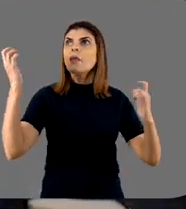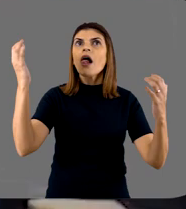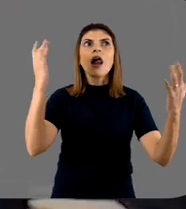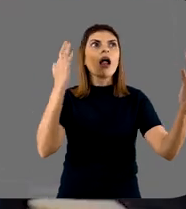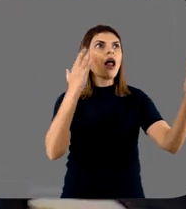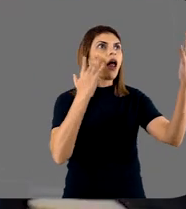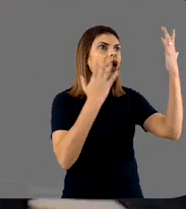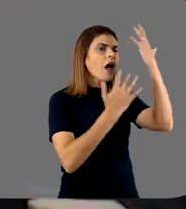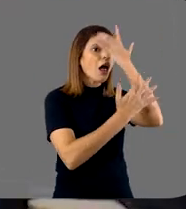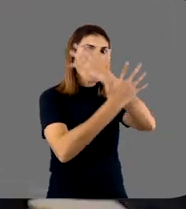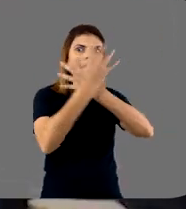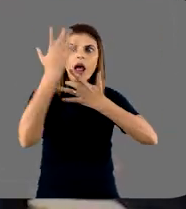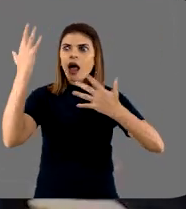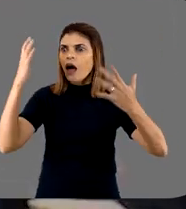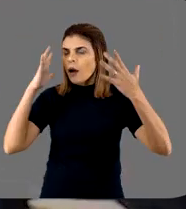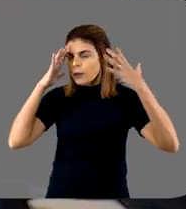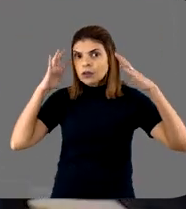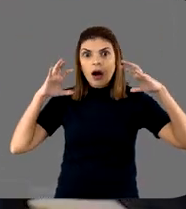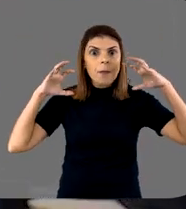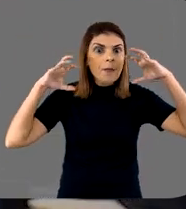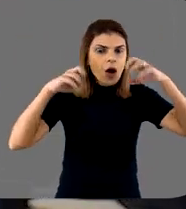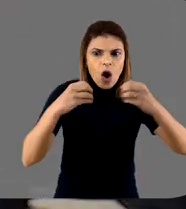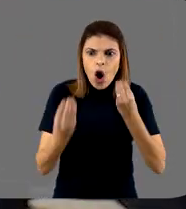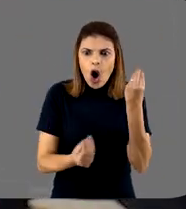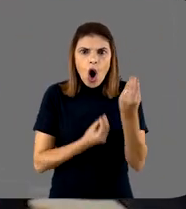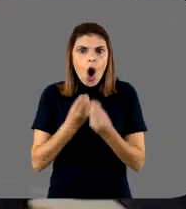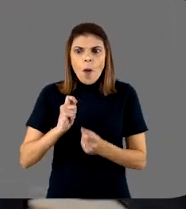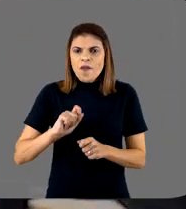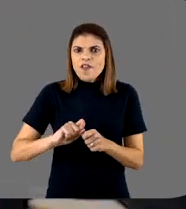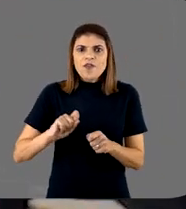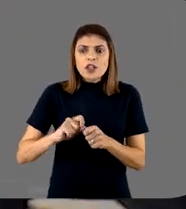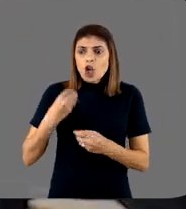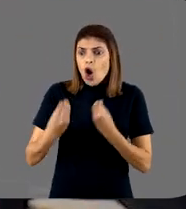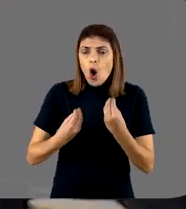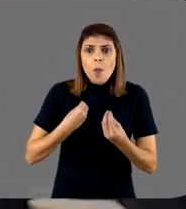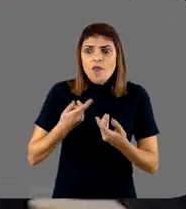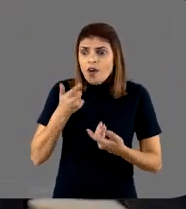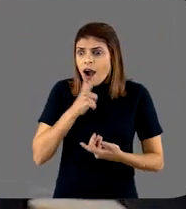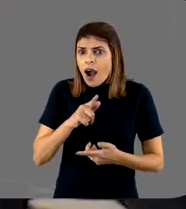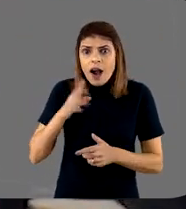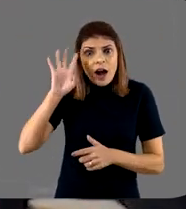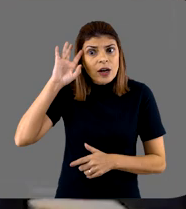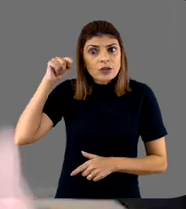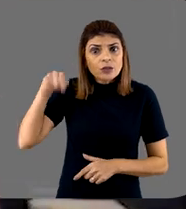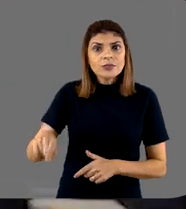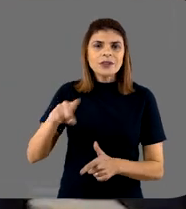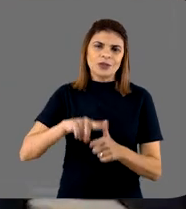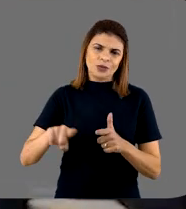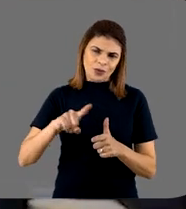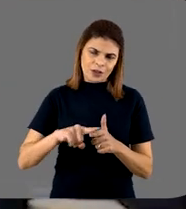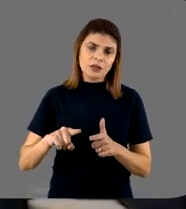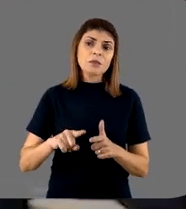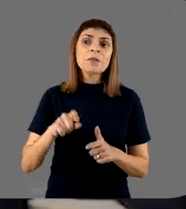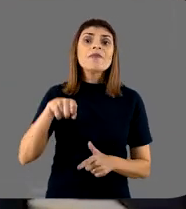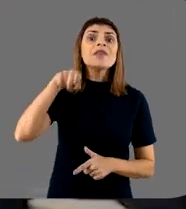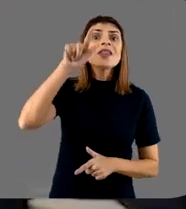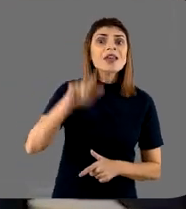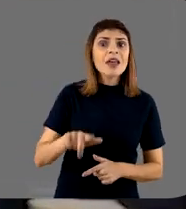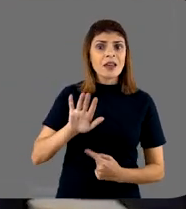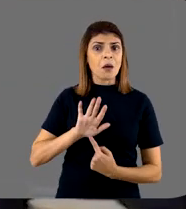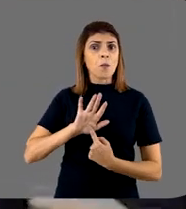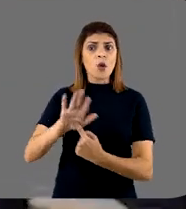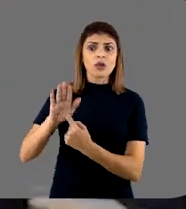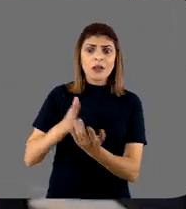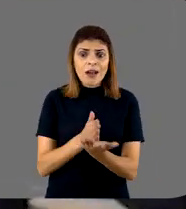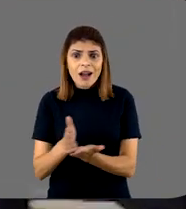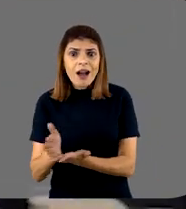dos Estados Unidos, e a sensação era como é que vai ser, como é que a gente vai lidar com isso, né? E mais que isso, quem